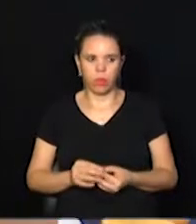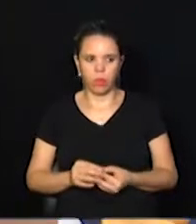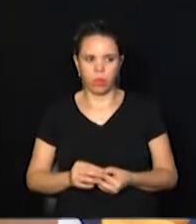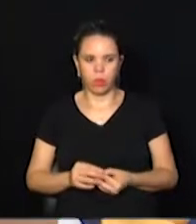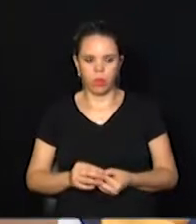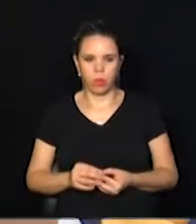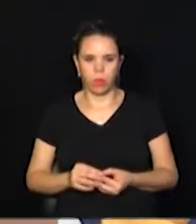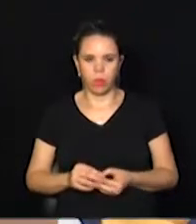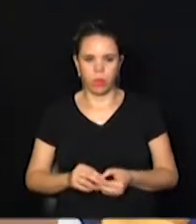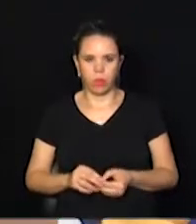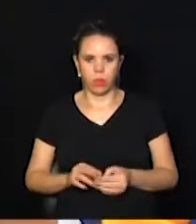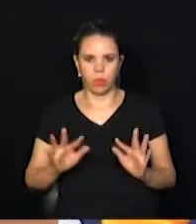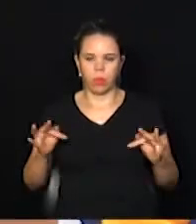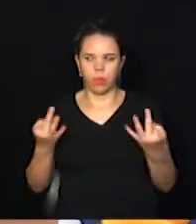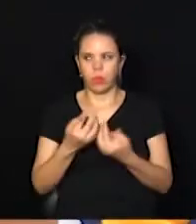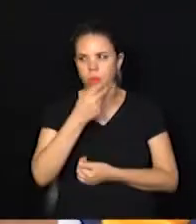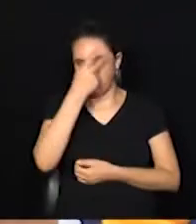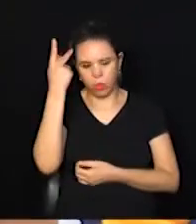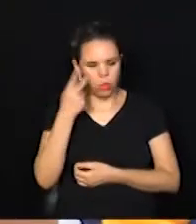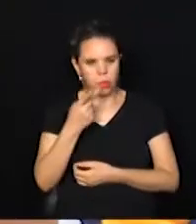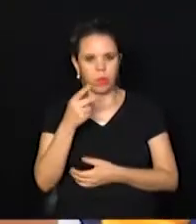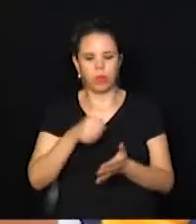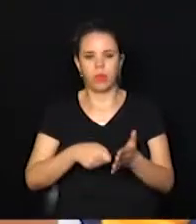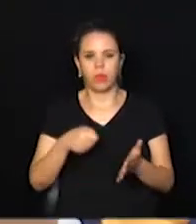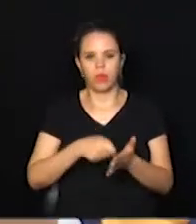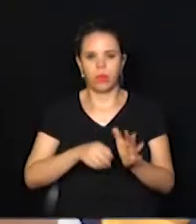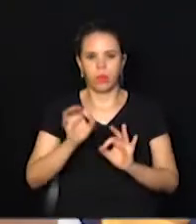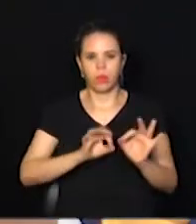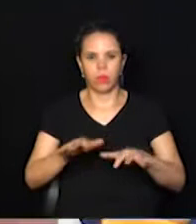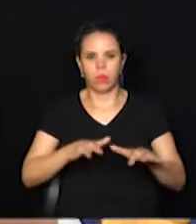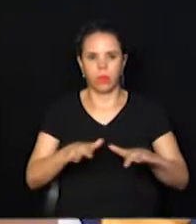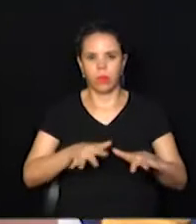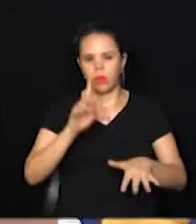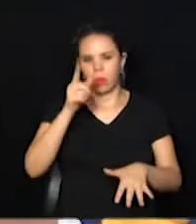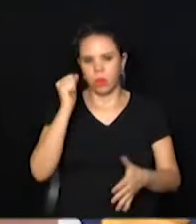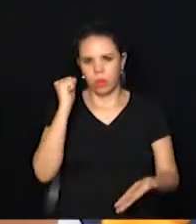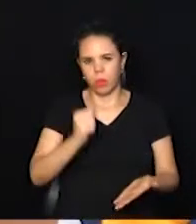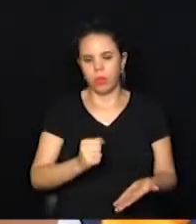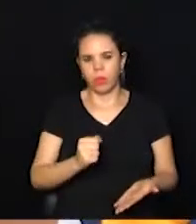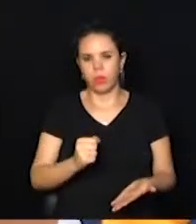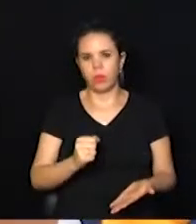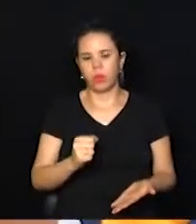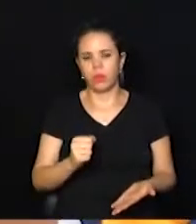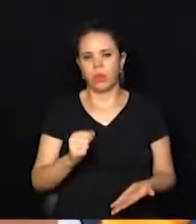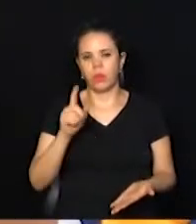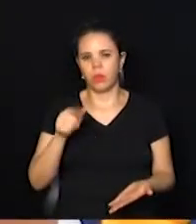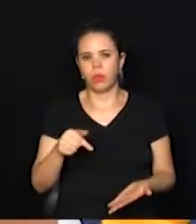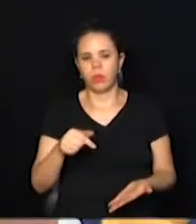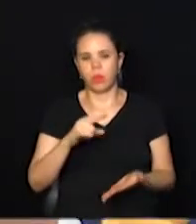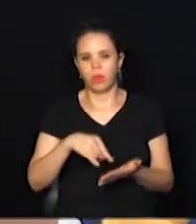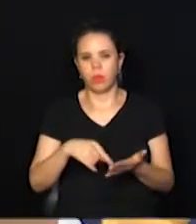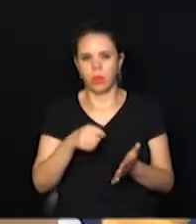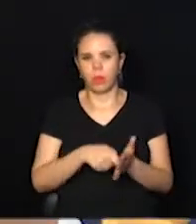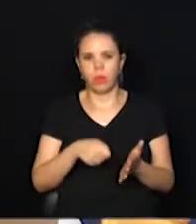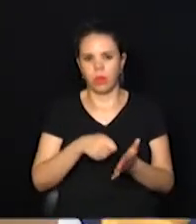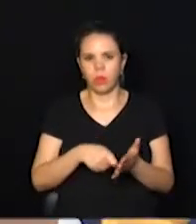que familiares e companheiros de luta que organizam o movimento Quem Matou o Toninho colocam é o encaminhamento a